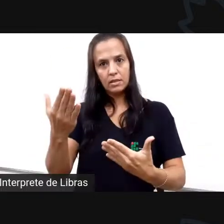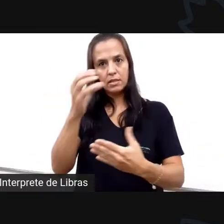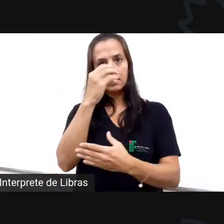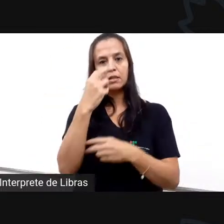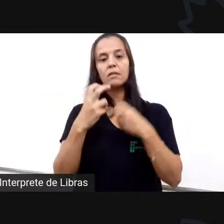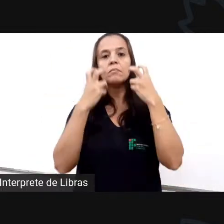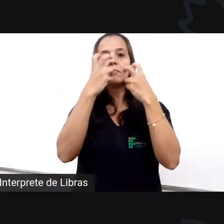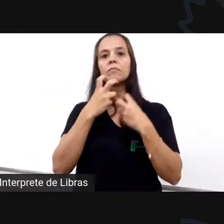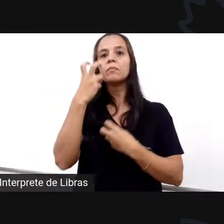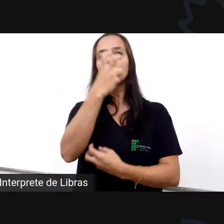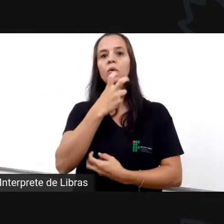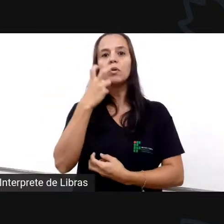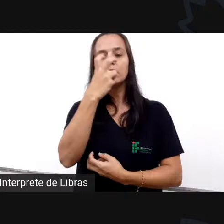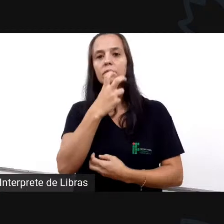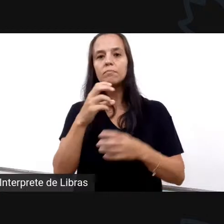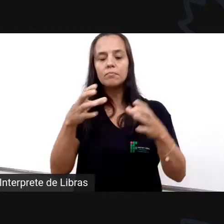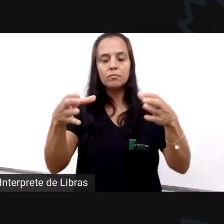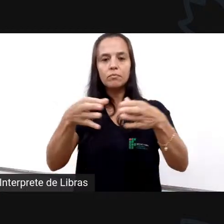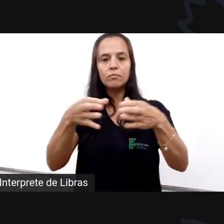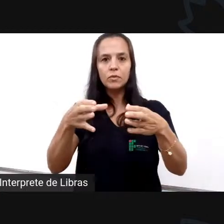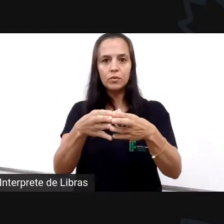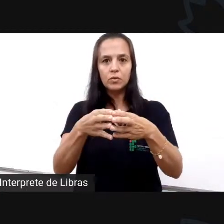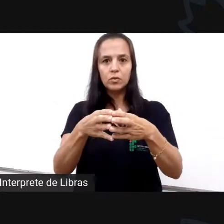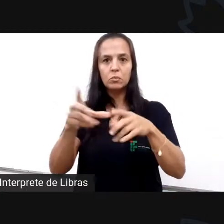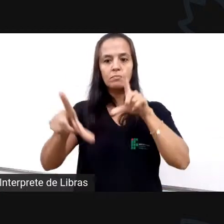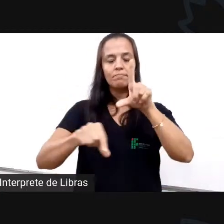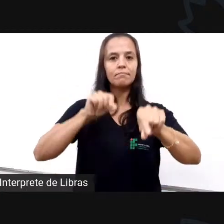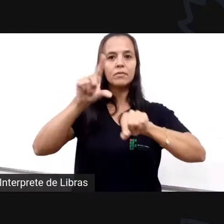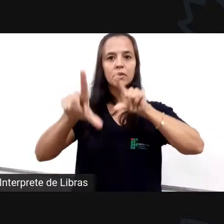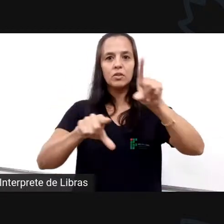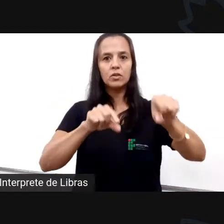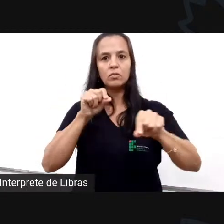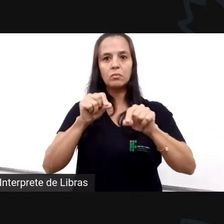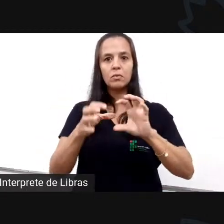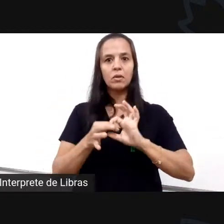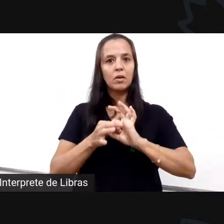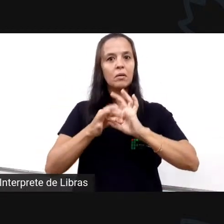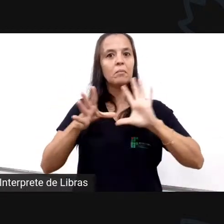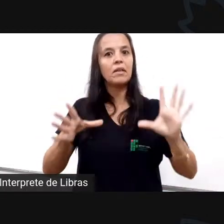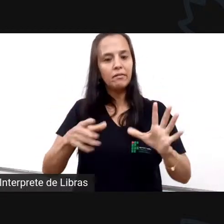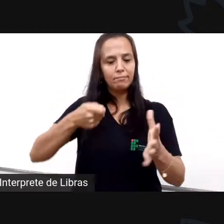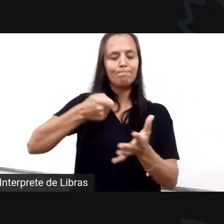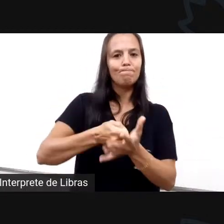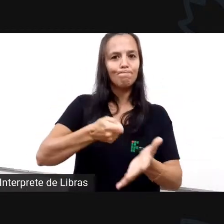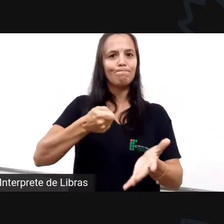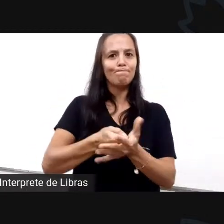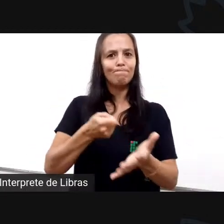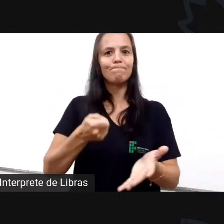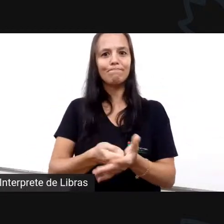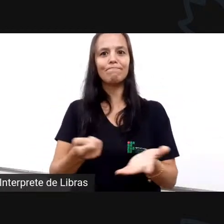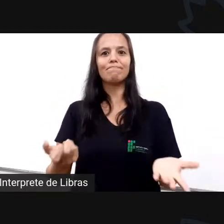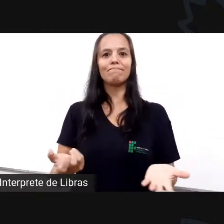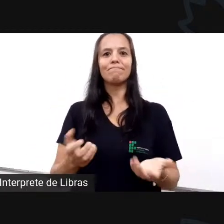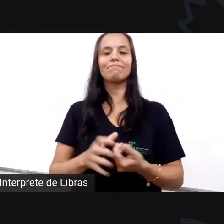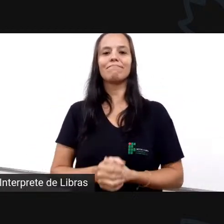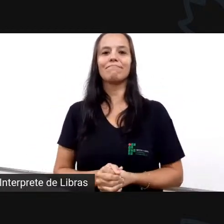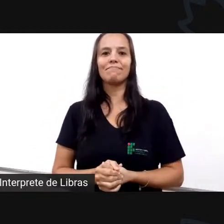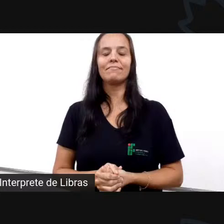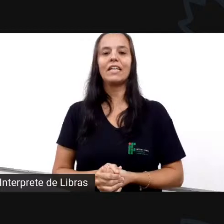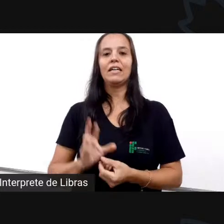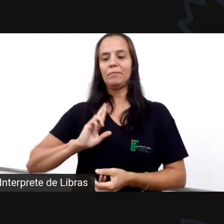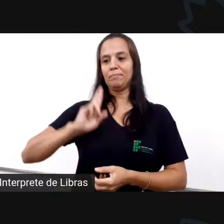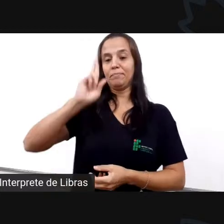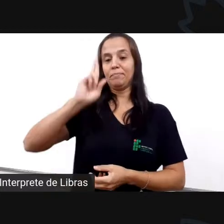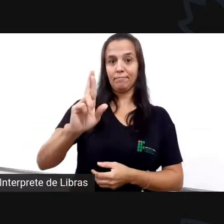nossa turma, o qual fui escolhida por livre e espontânea pressão. Em nome dos formandos,